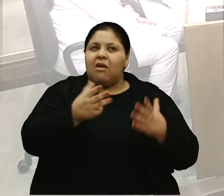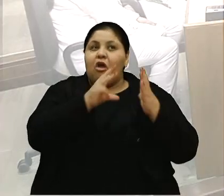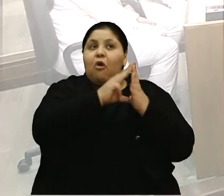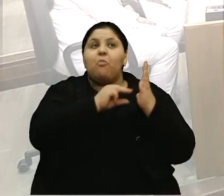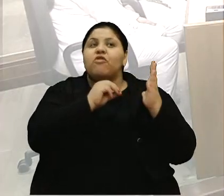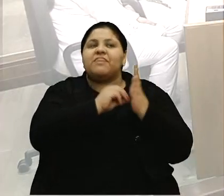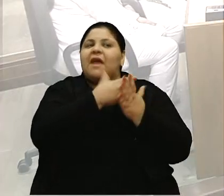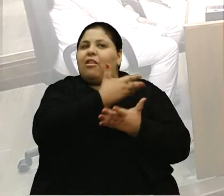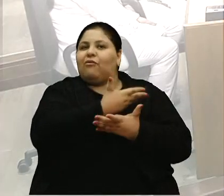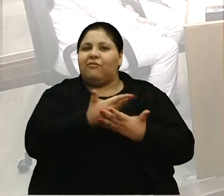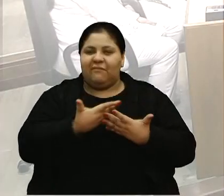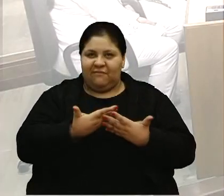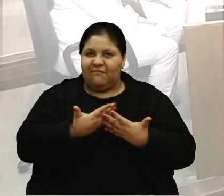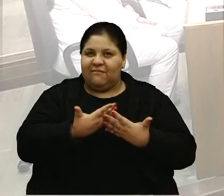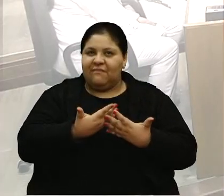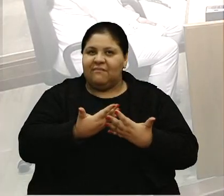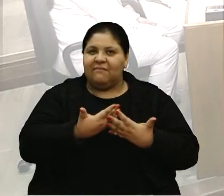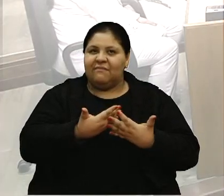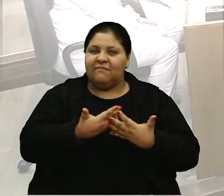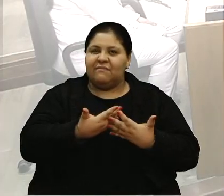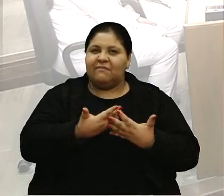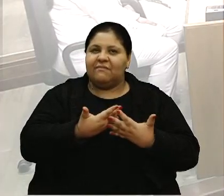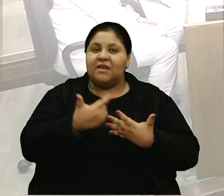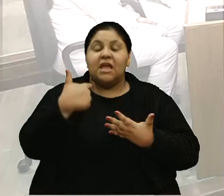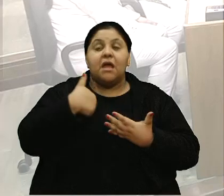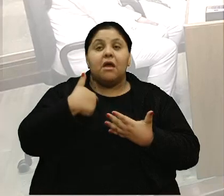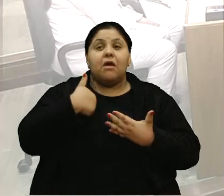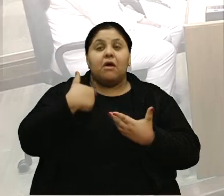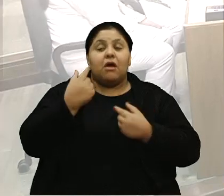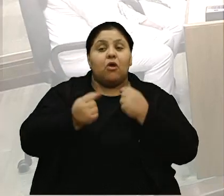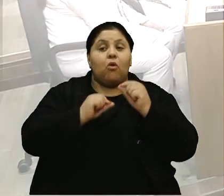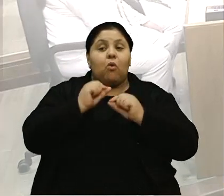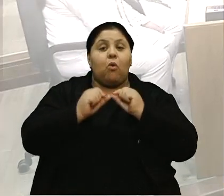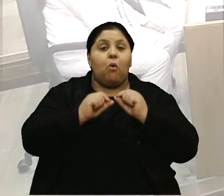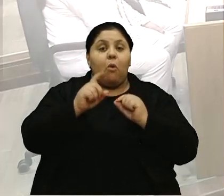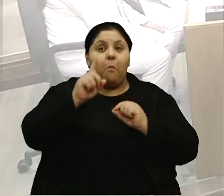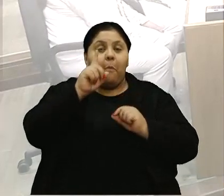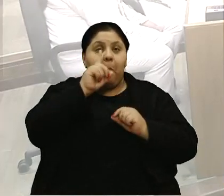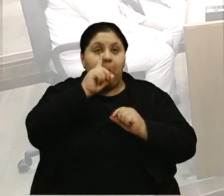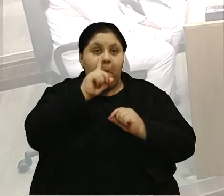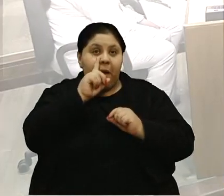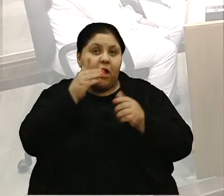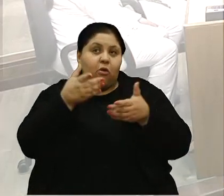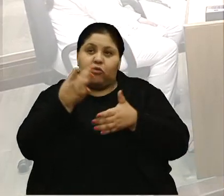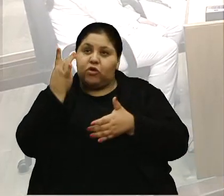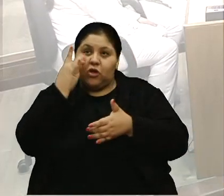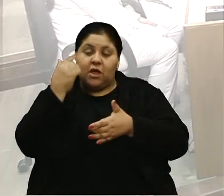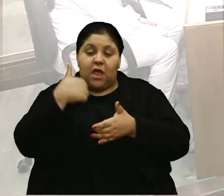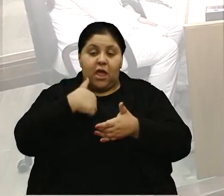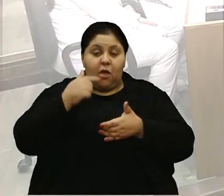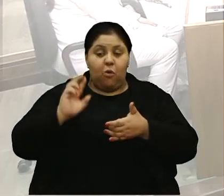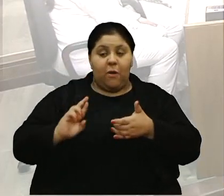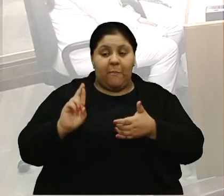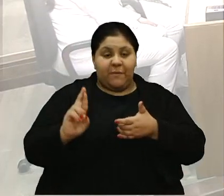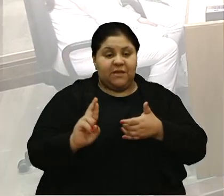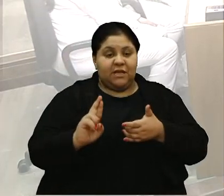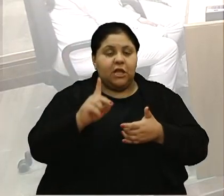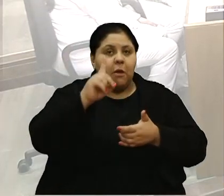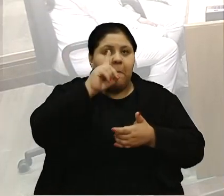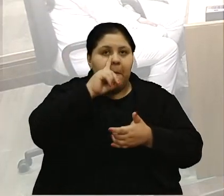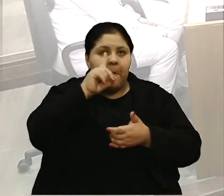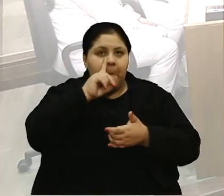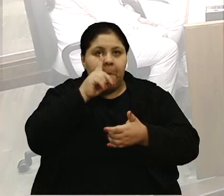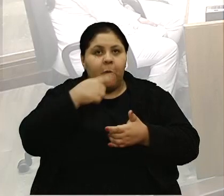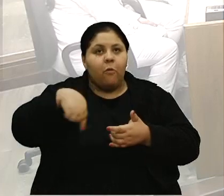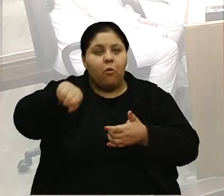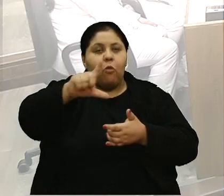cara, é um exemplo assim de que eu, como mãe, que a mãe dele não está aqui, mas eu represento a mãe dele porque nós